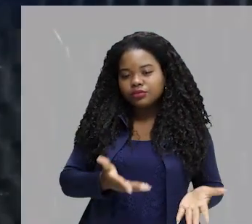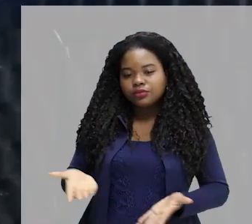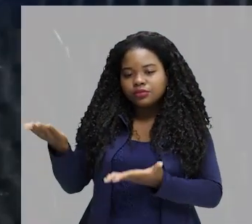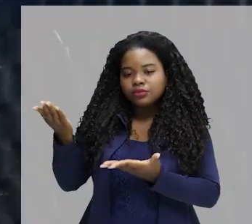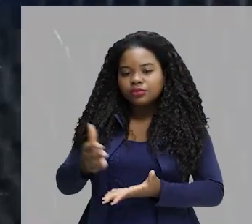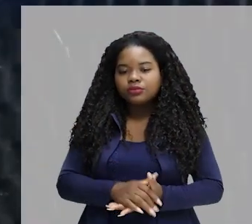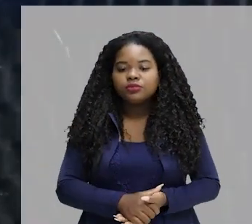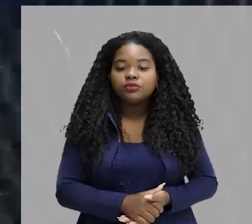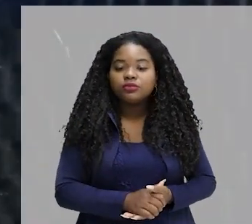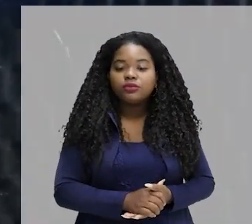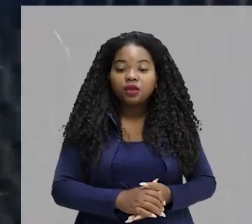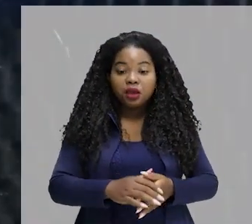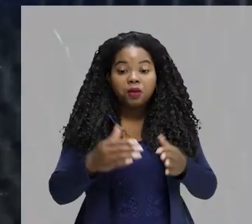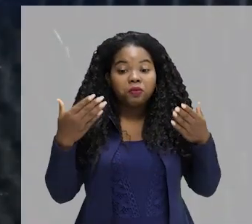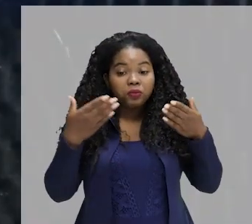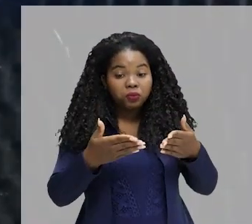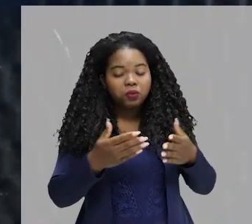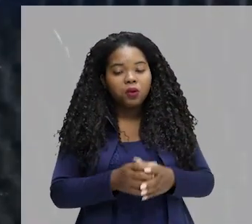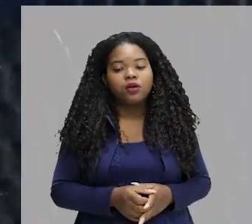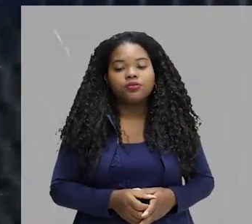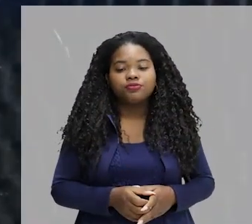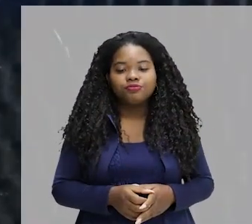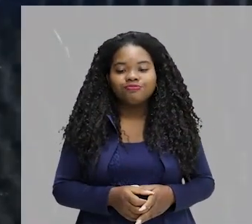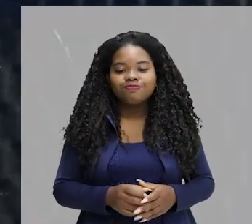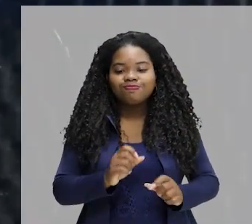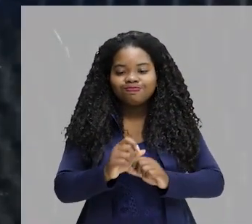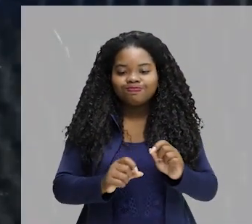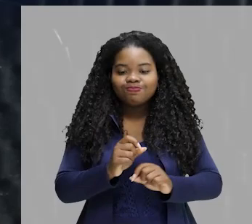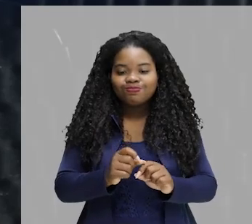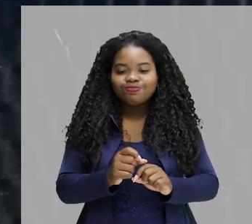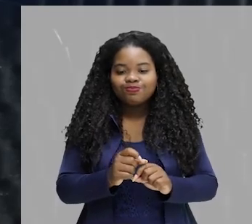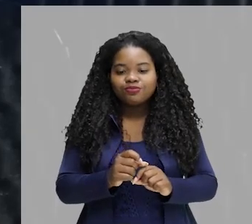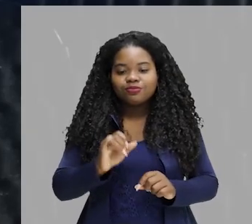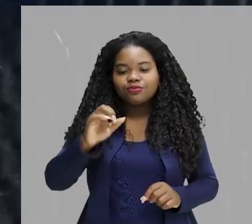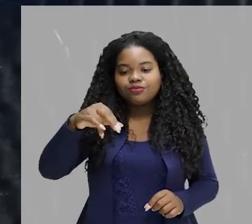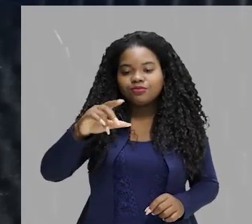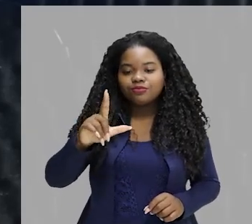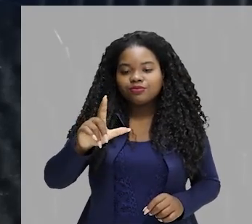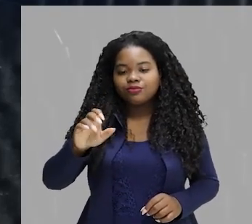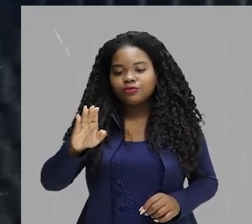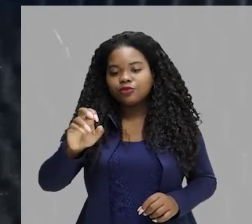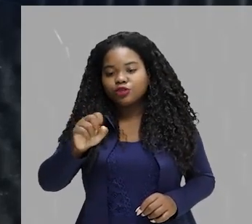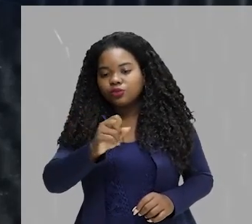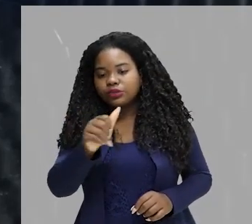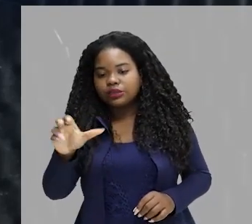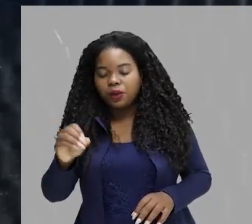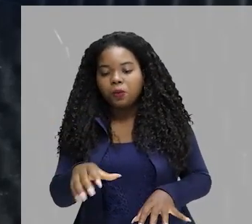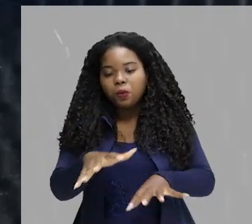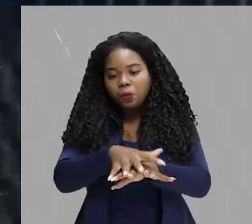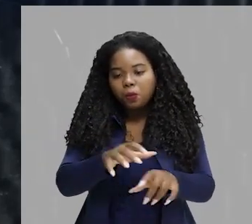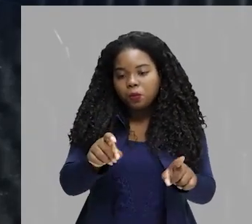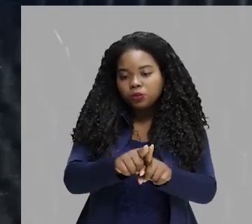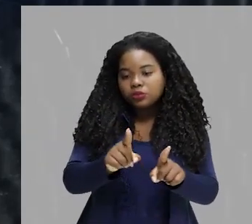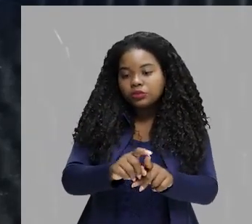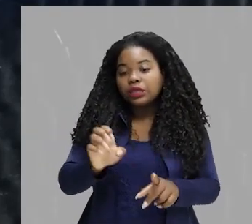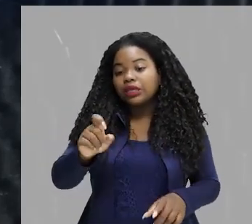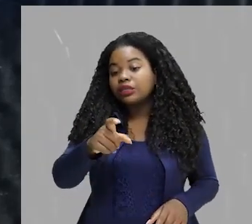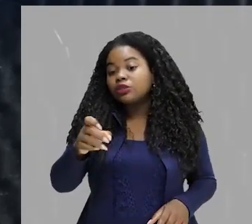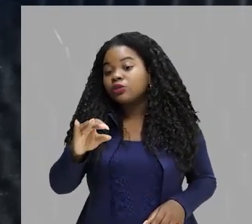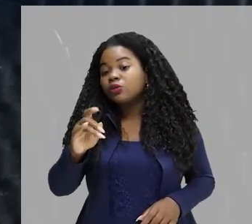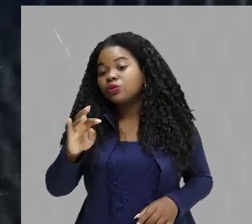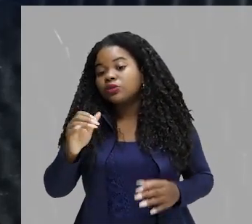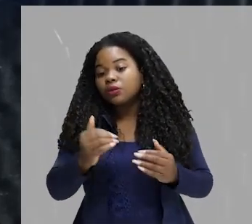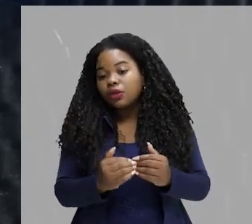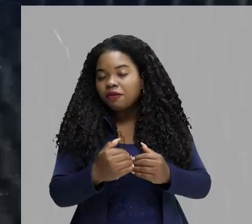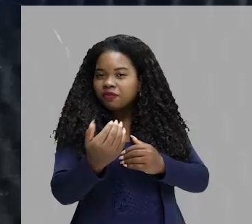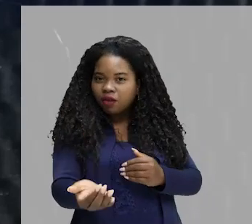Atenção para isso aqui, hein? Inclusão, aquilo que está incluso. Exclusão, aquilo que está fora, né, que está excluído,